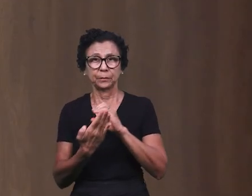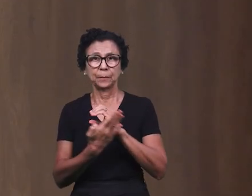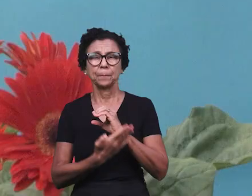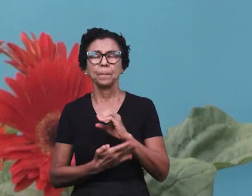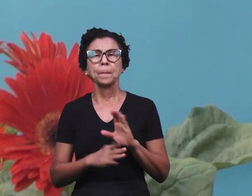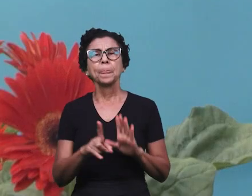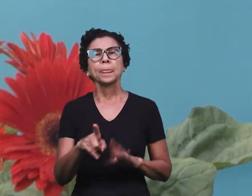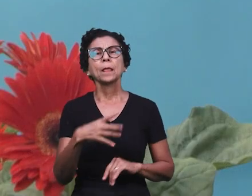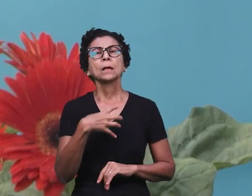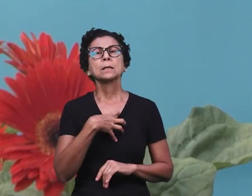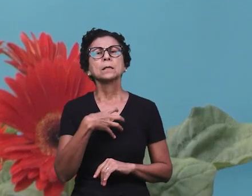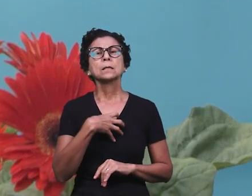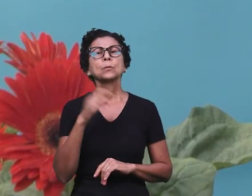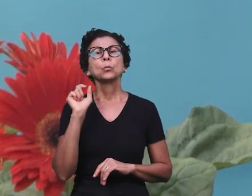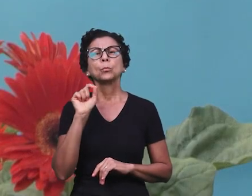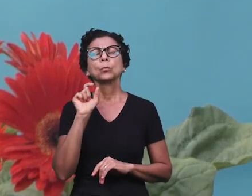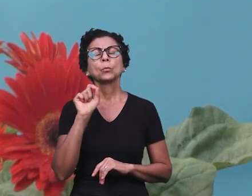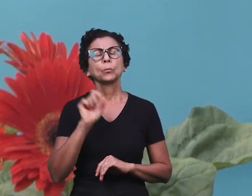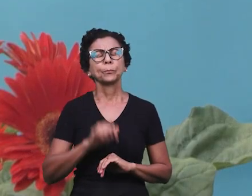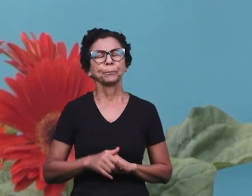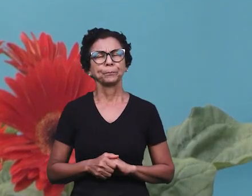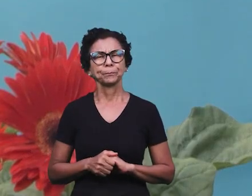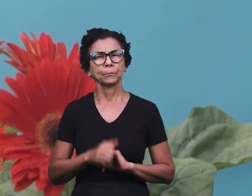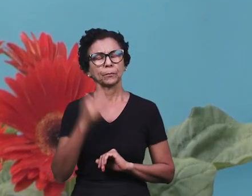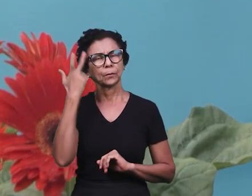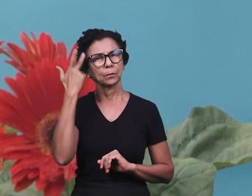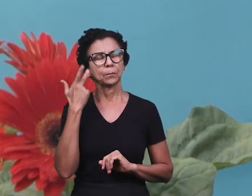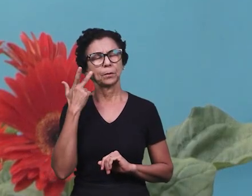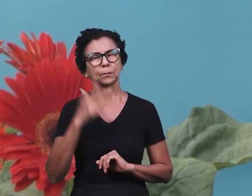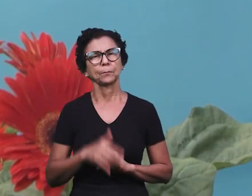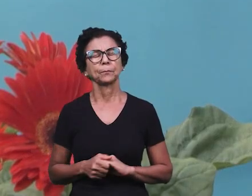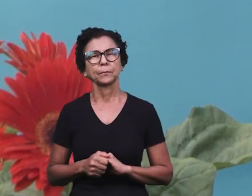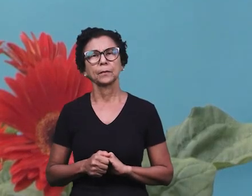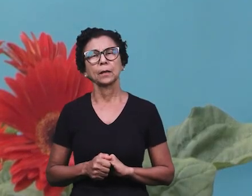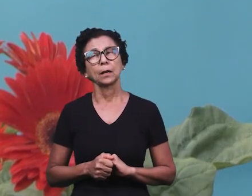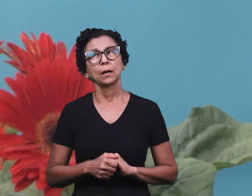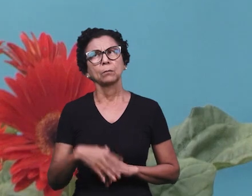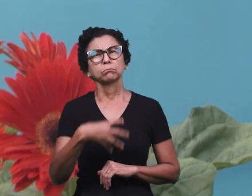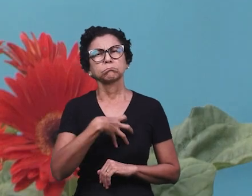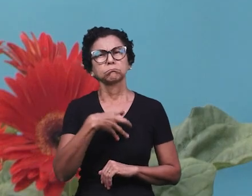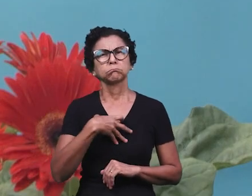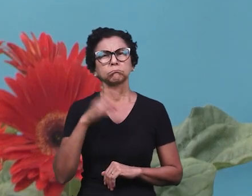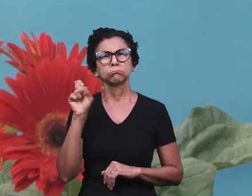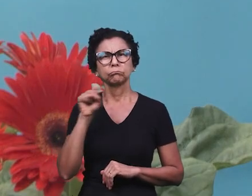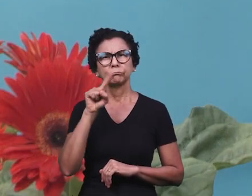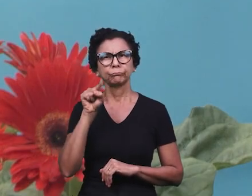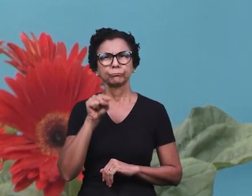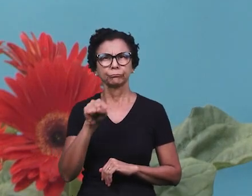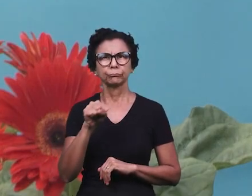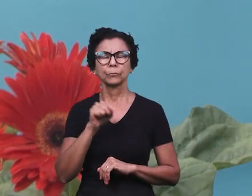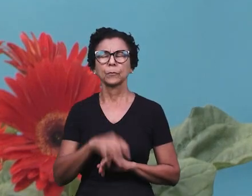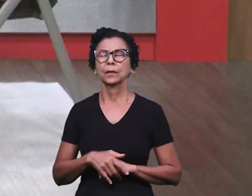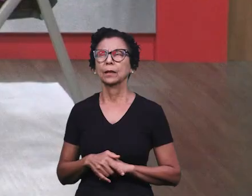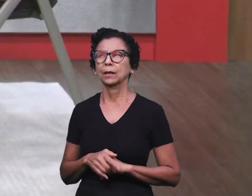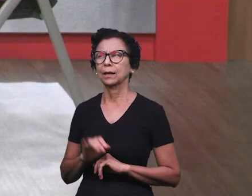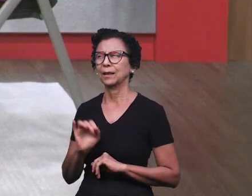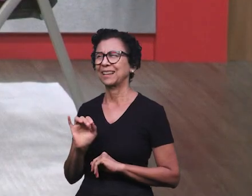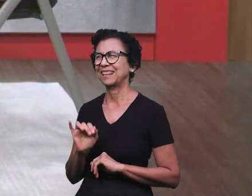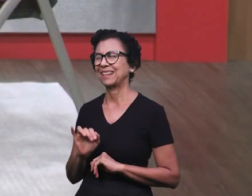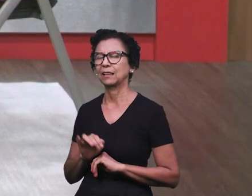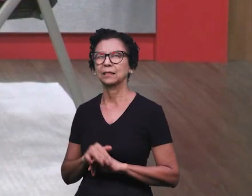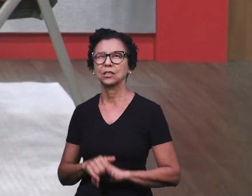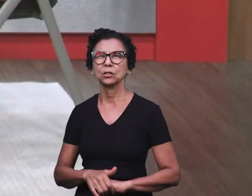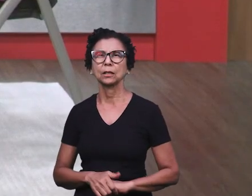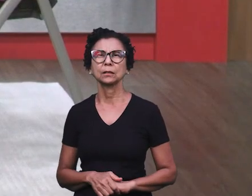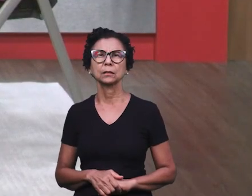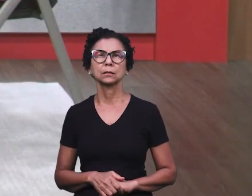diabetes? Então, no primeiro momento, né, os sintomas típicos, né, a gente fala que são os 4 P's, né, que